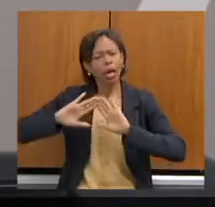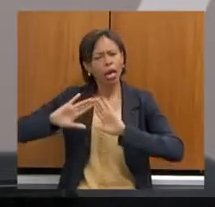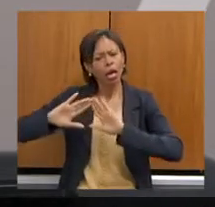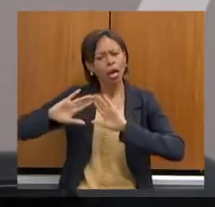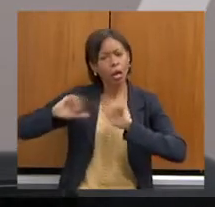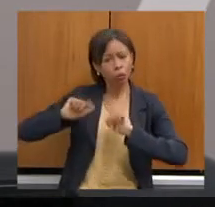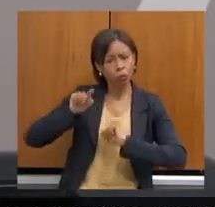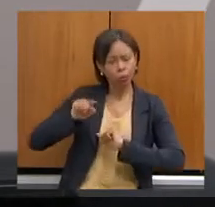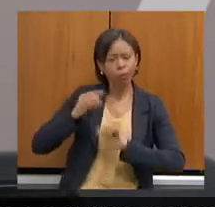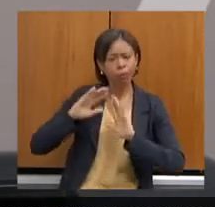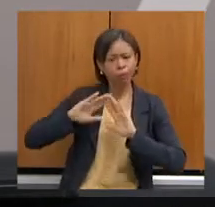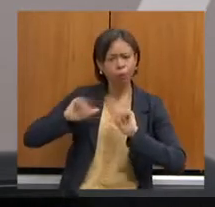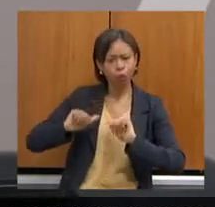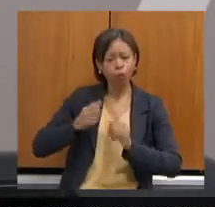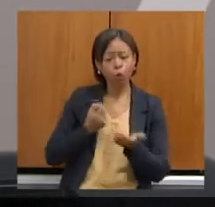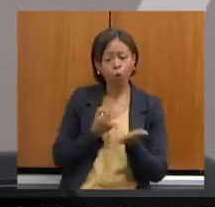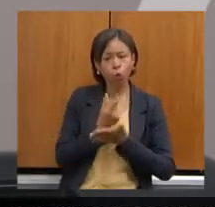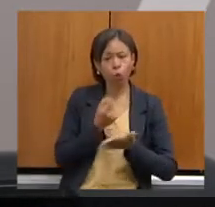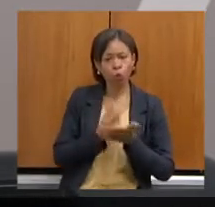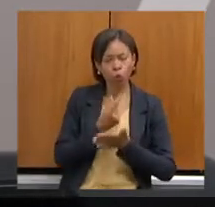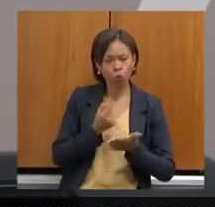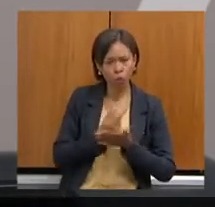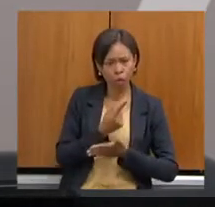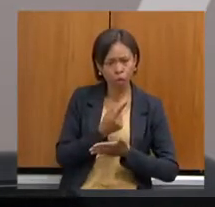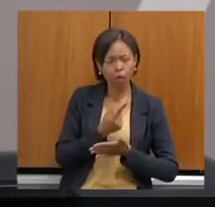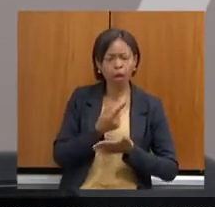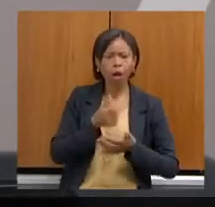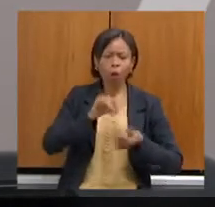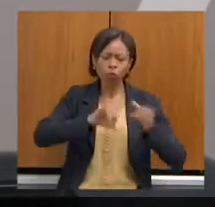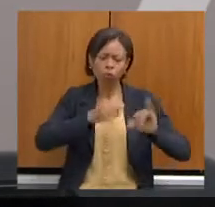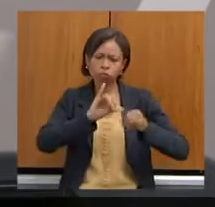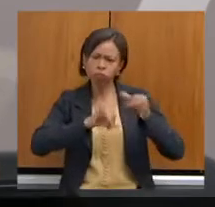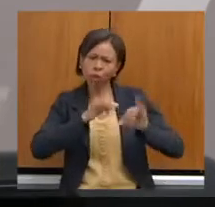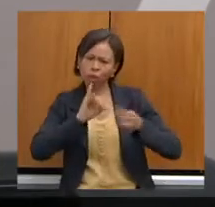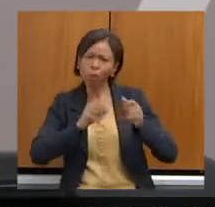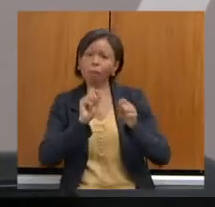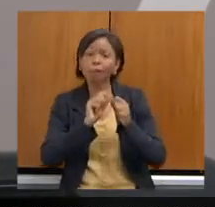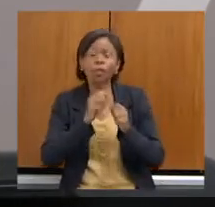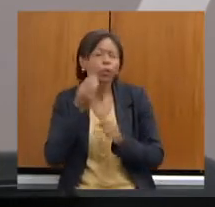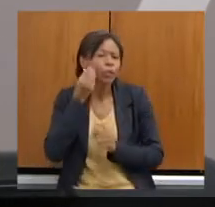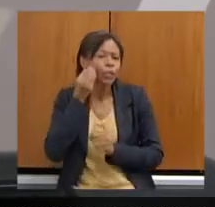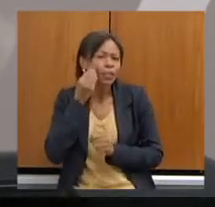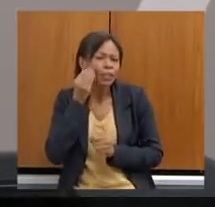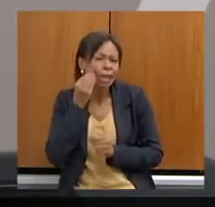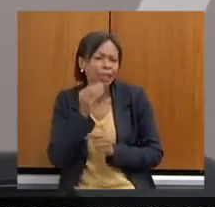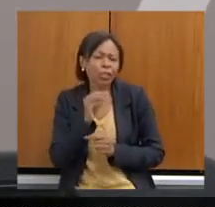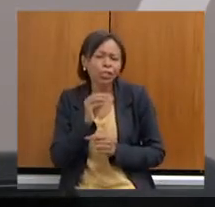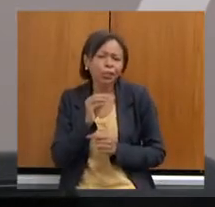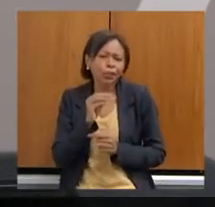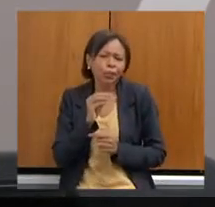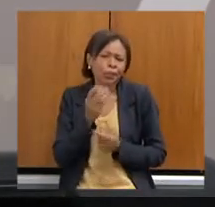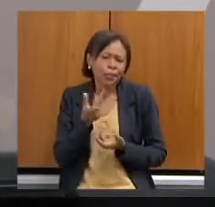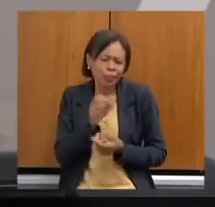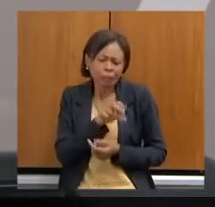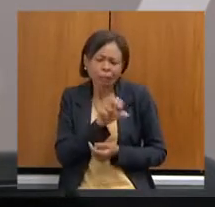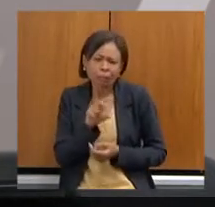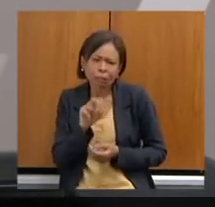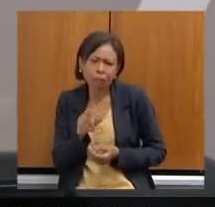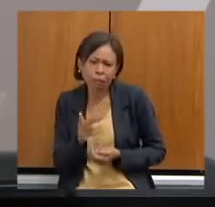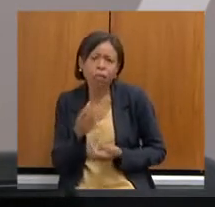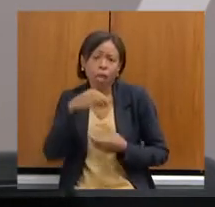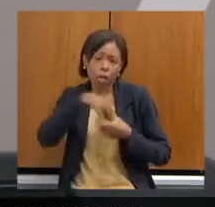para poder fazer os teste de Brucelose em toda Minas Gerais do que a sede imediatamente passamos e